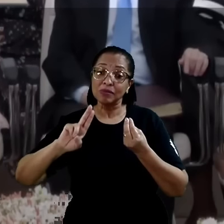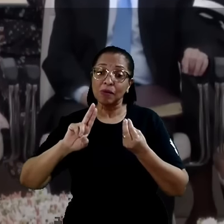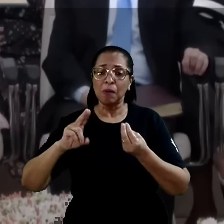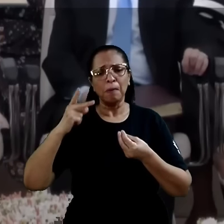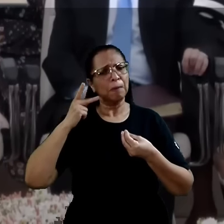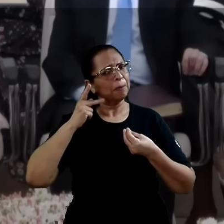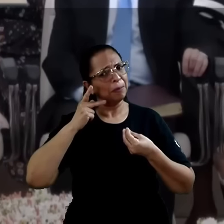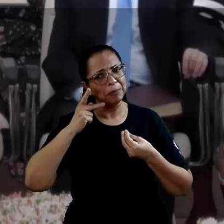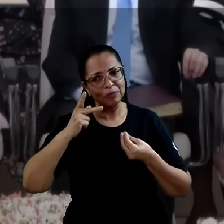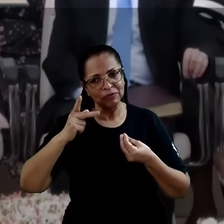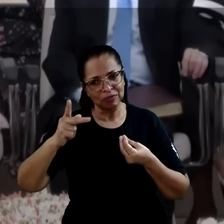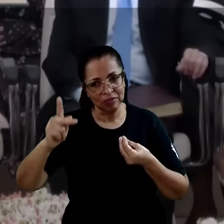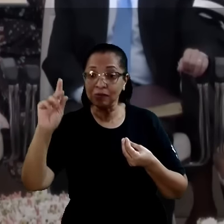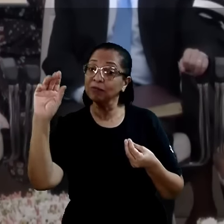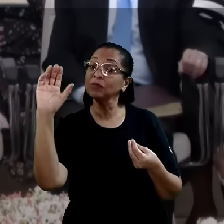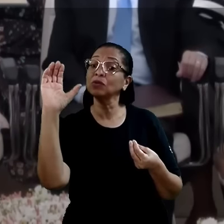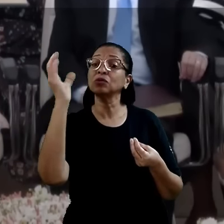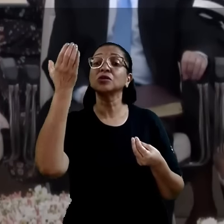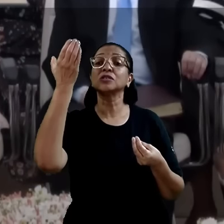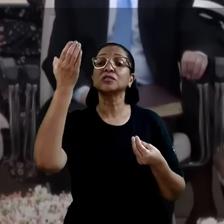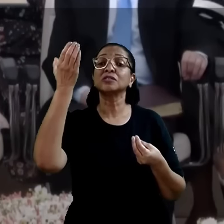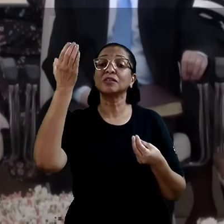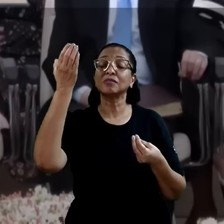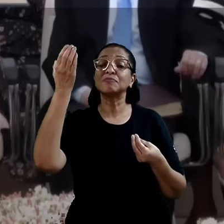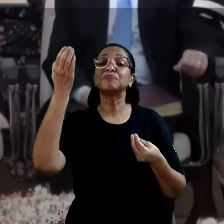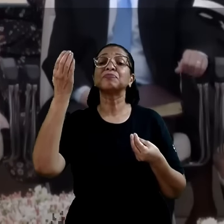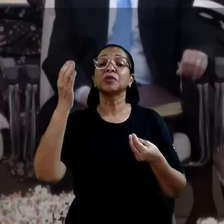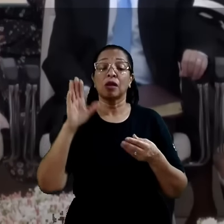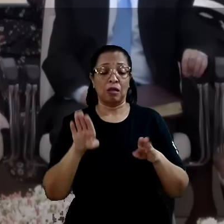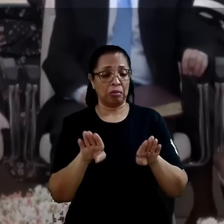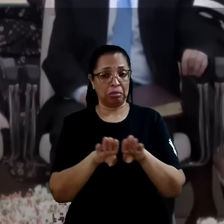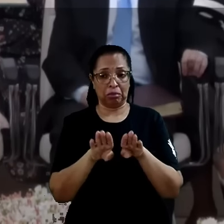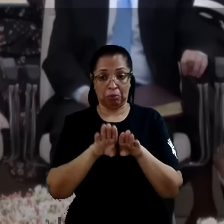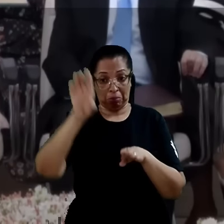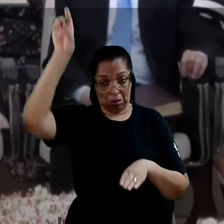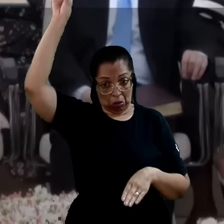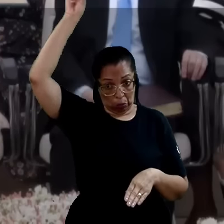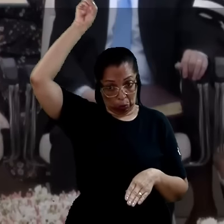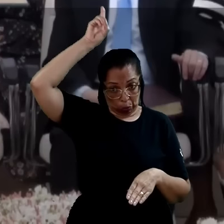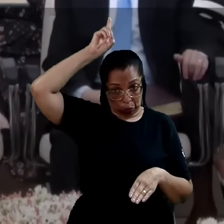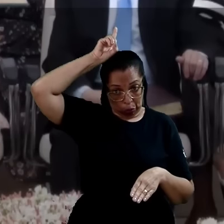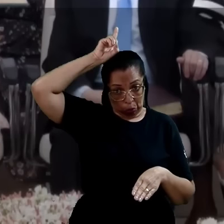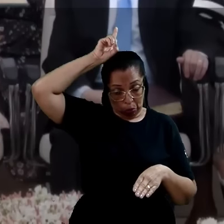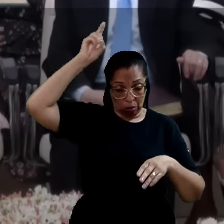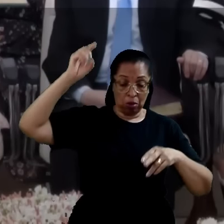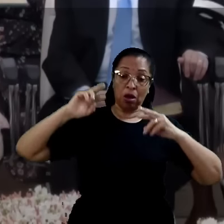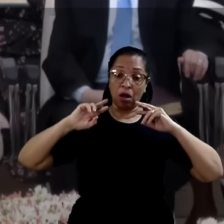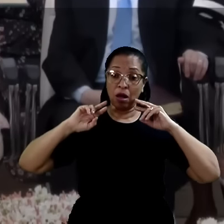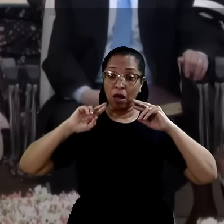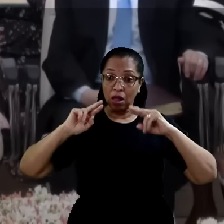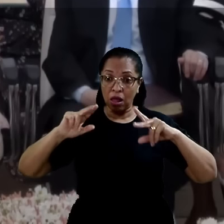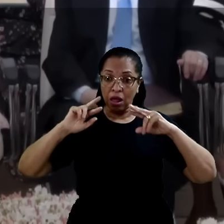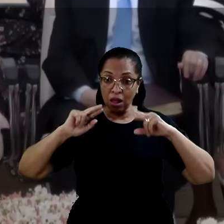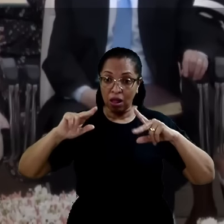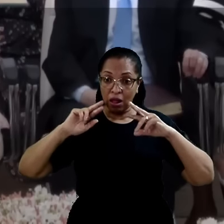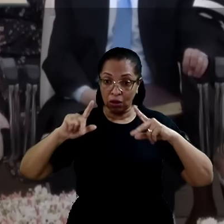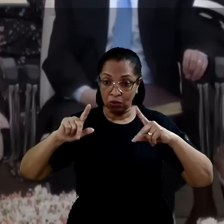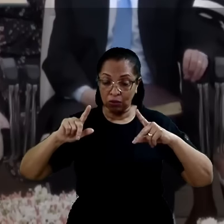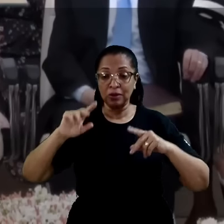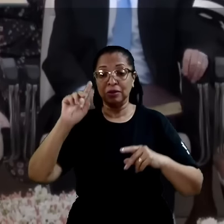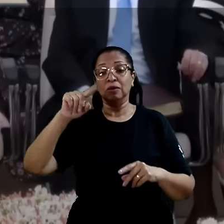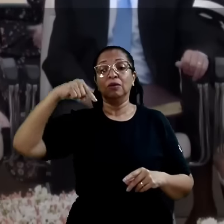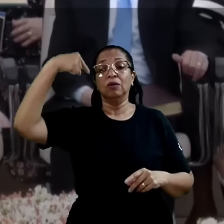um fala língua aqui o outro interpreta lá um Fala em língua aqui o outro interpreta lá você vai ou não vai acender essa Candeia